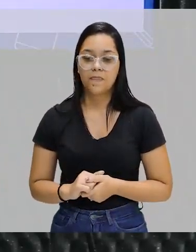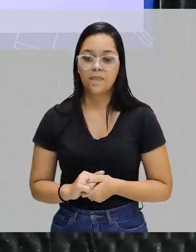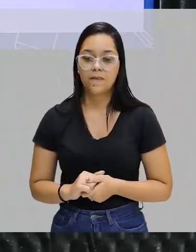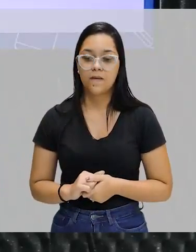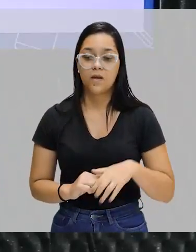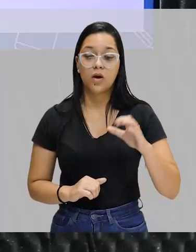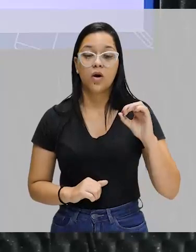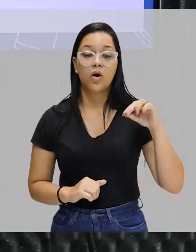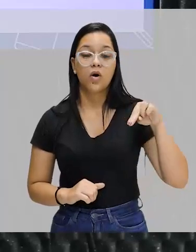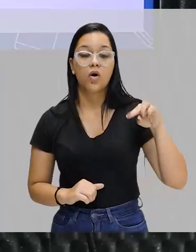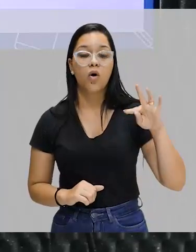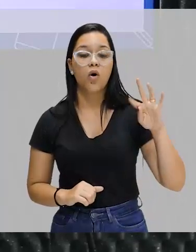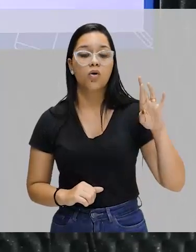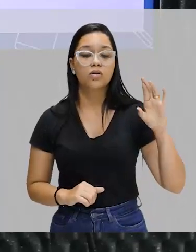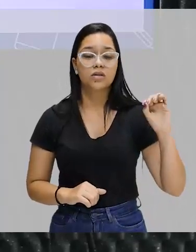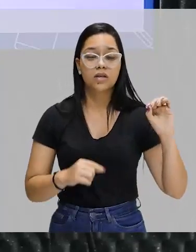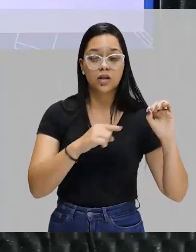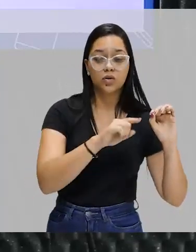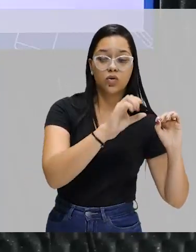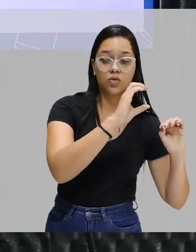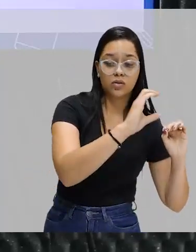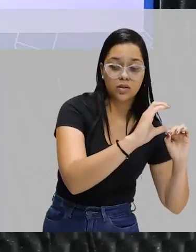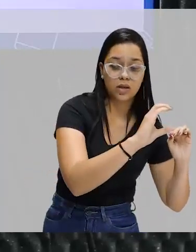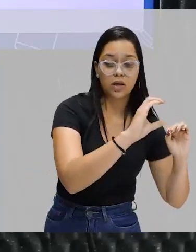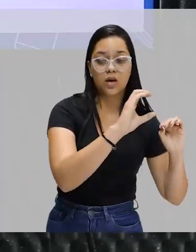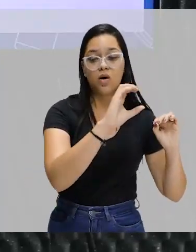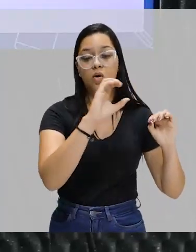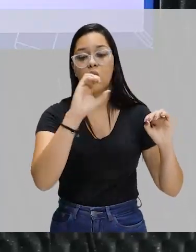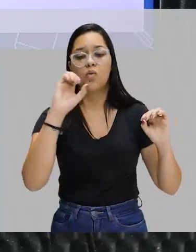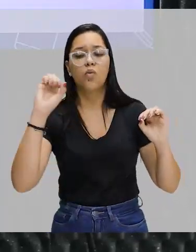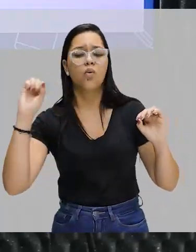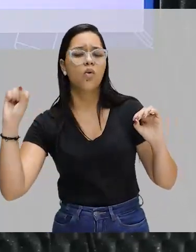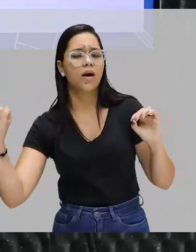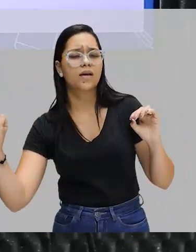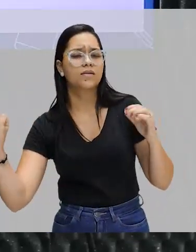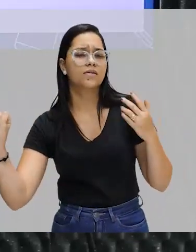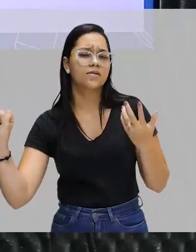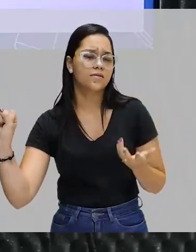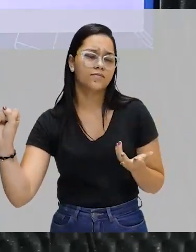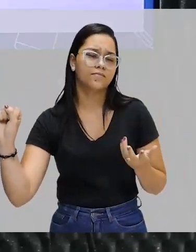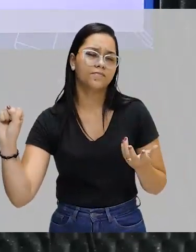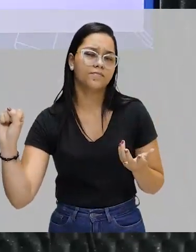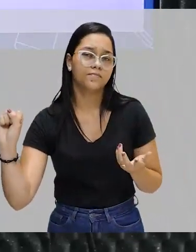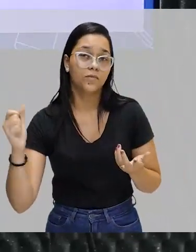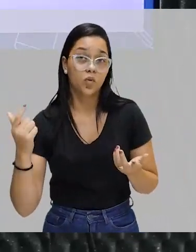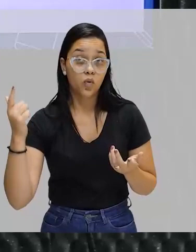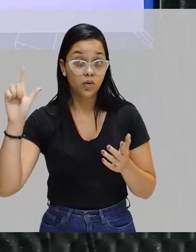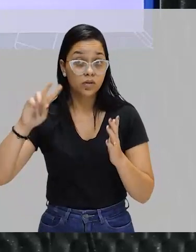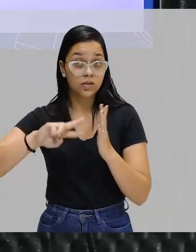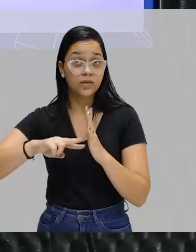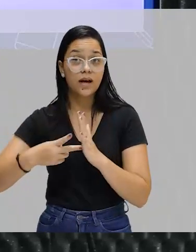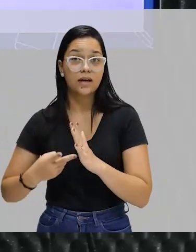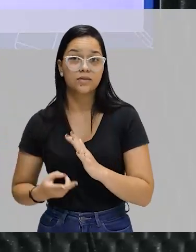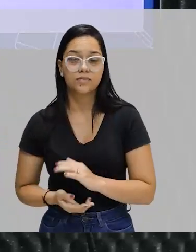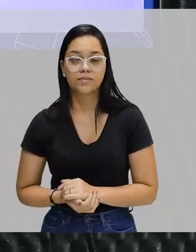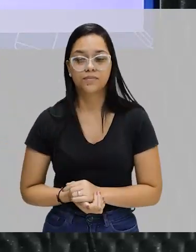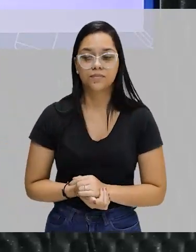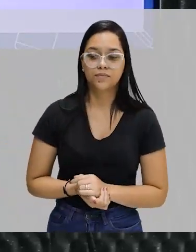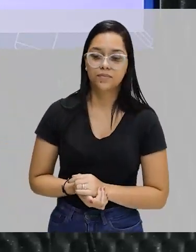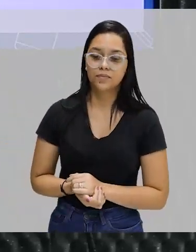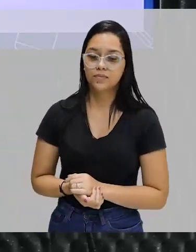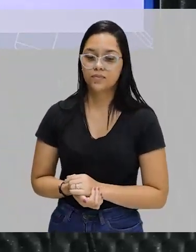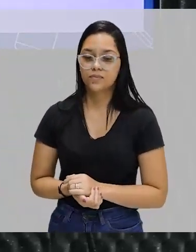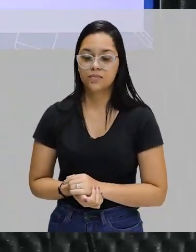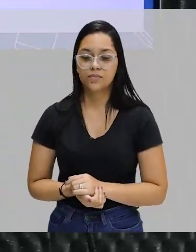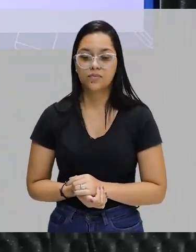no concerto. Concerto com C tem um significado e concerto com S tem um outro significado.